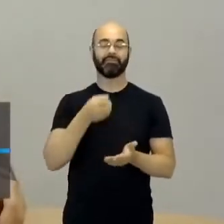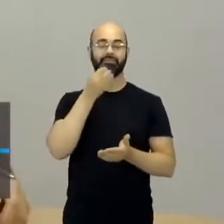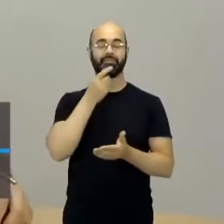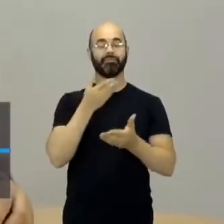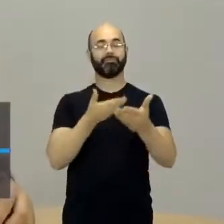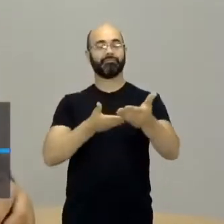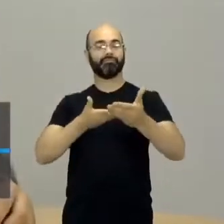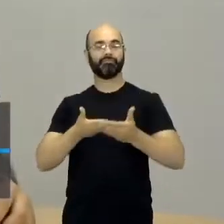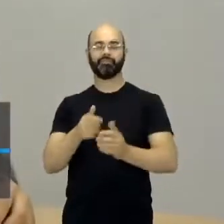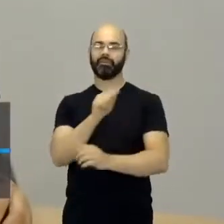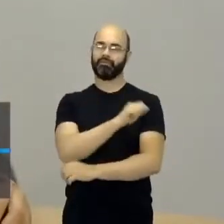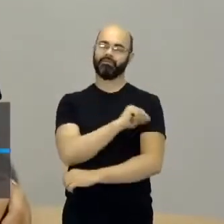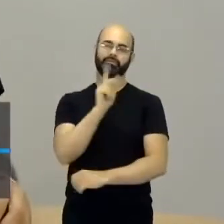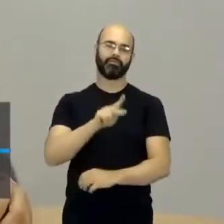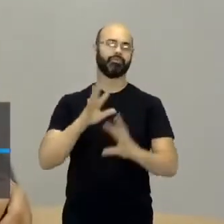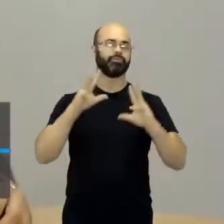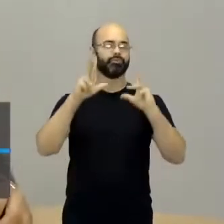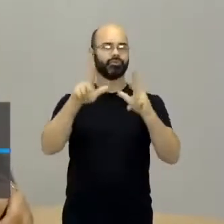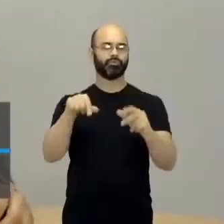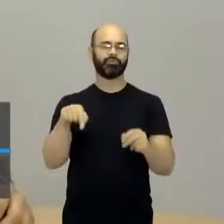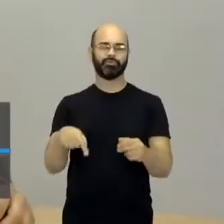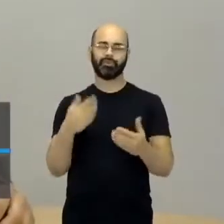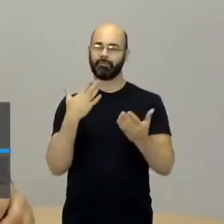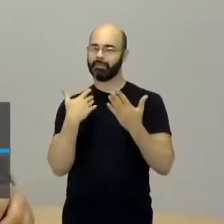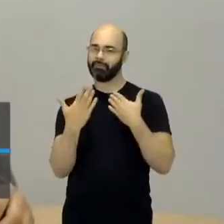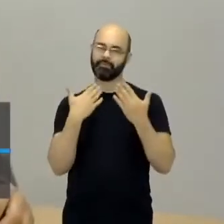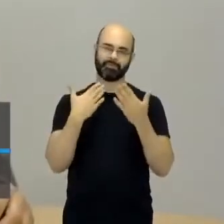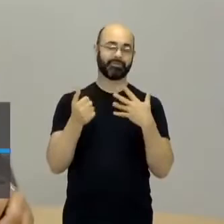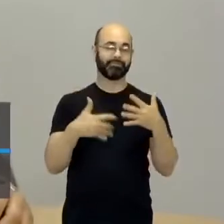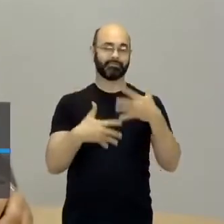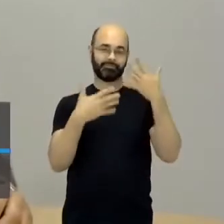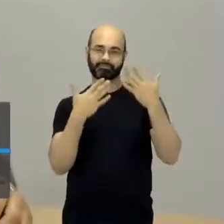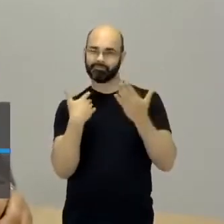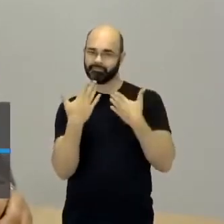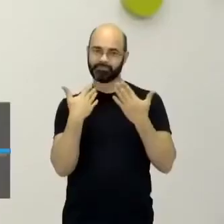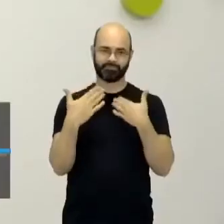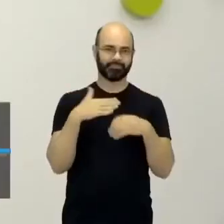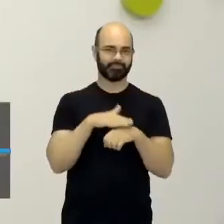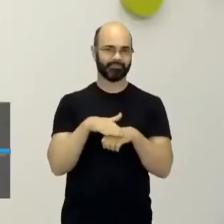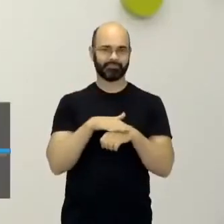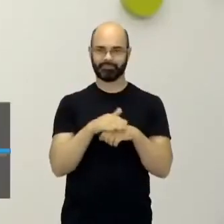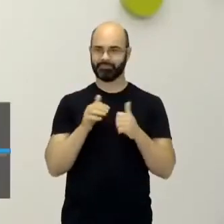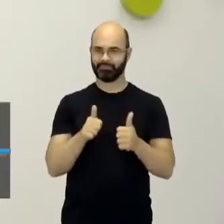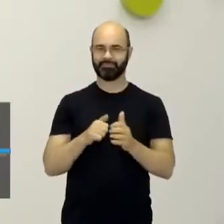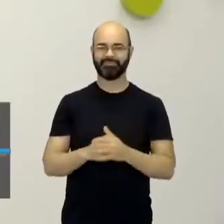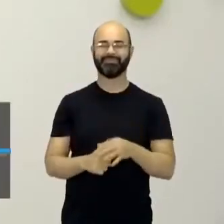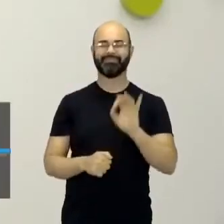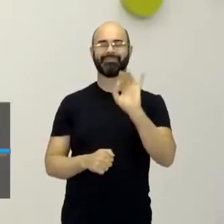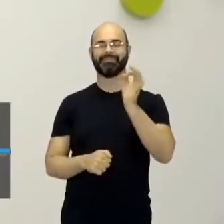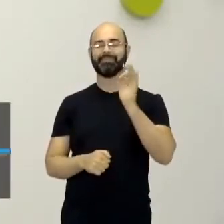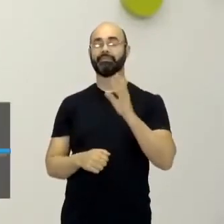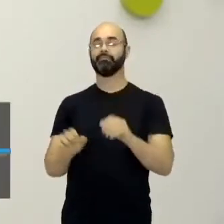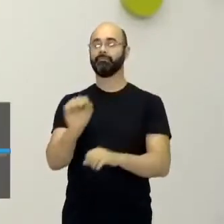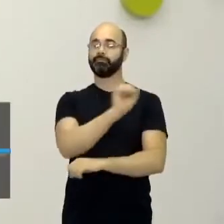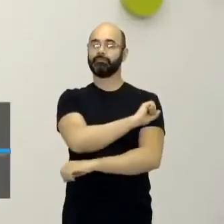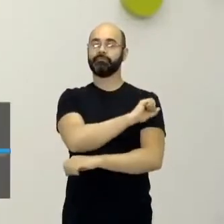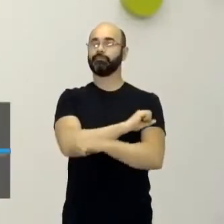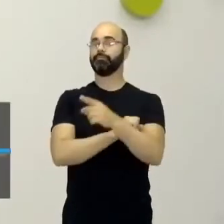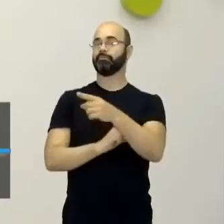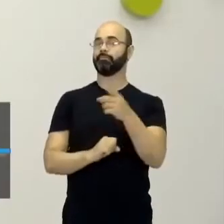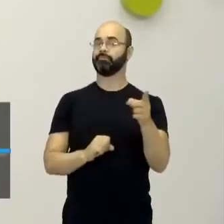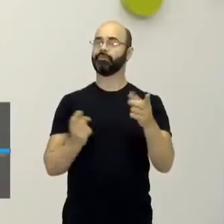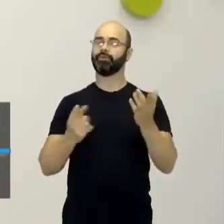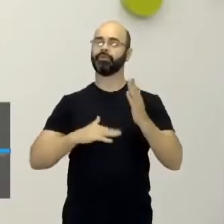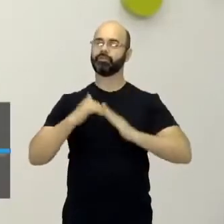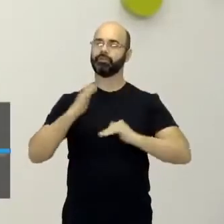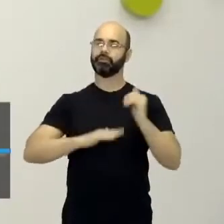alunos, professores, vamos conversar bastante, hein? Mandem as mensagens aí. É isso aí. E olha só, oitavo ano, nós estamos em uma habilidade